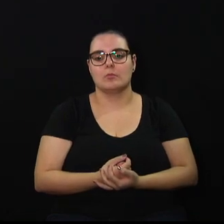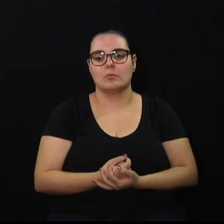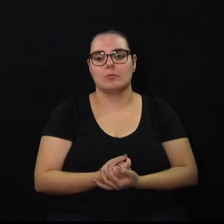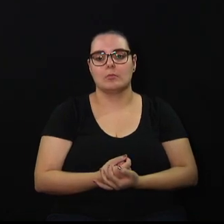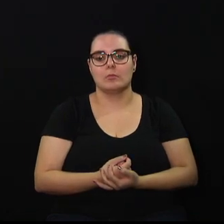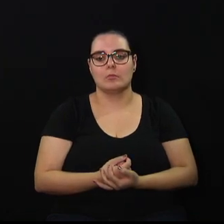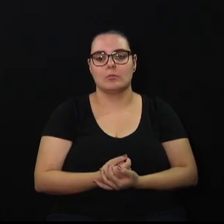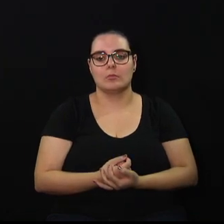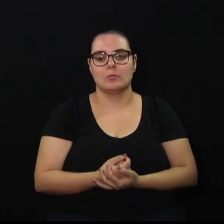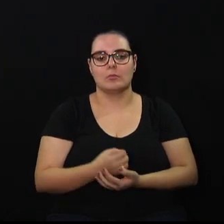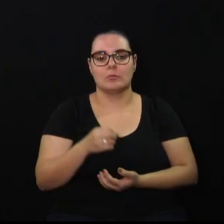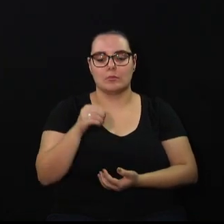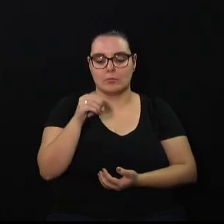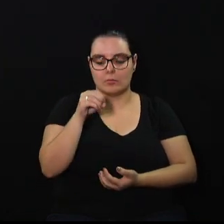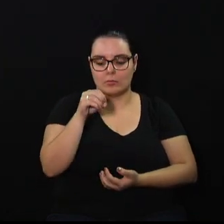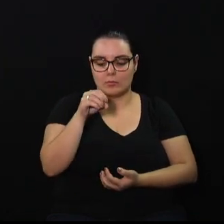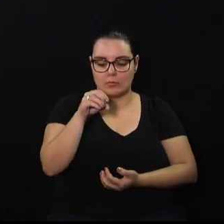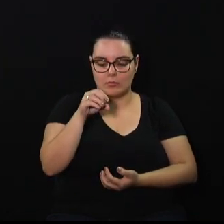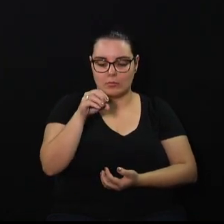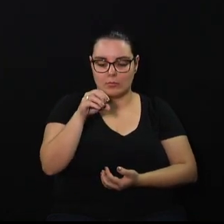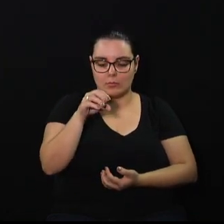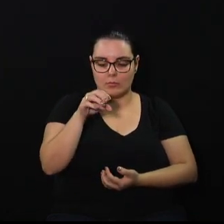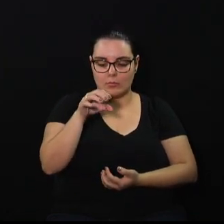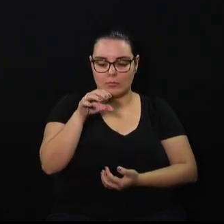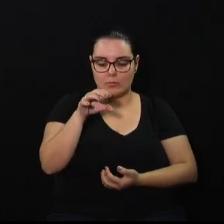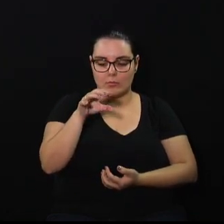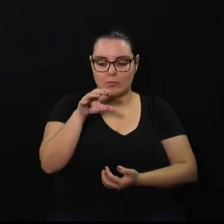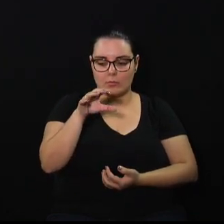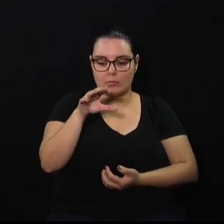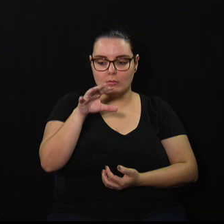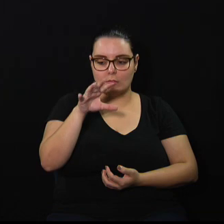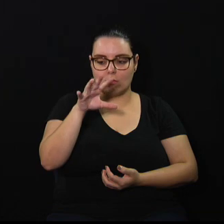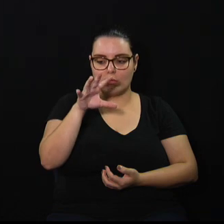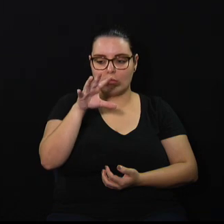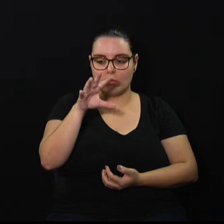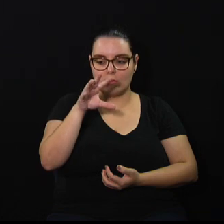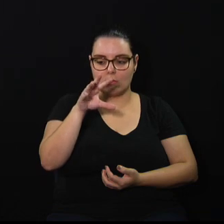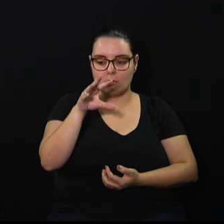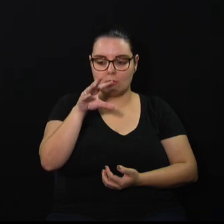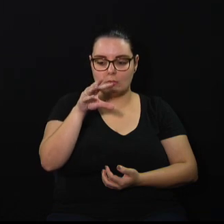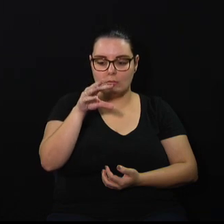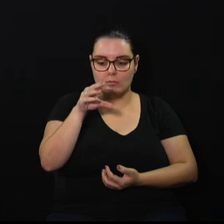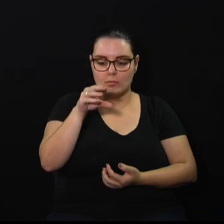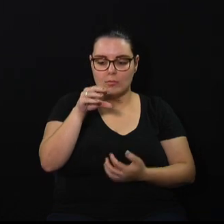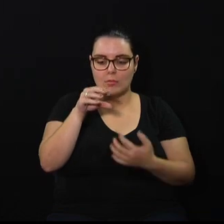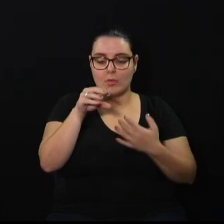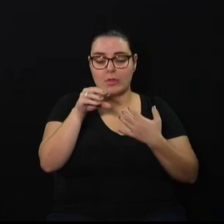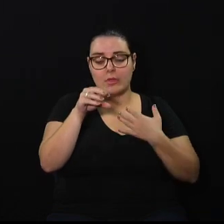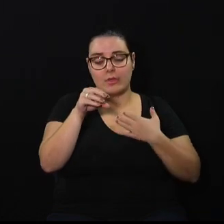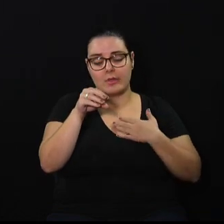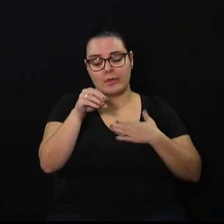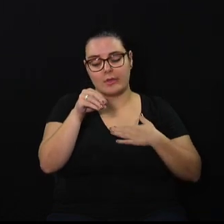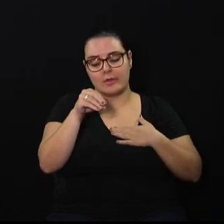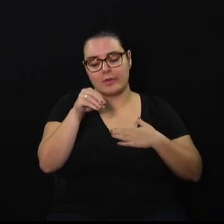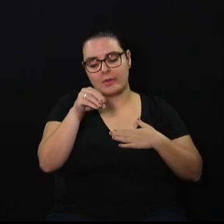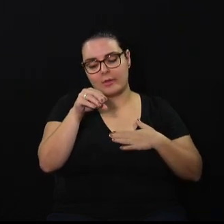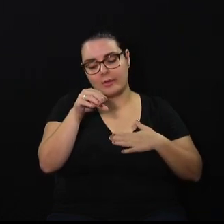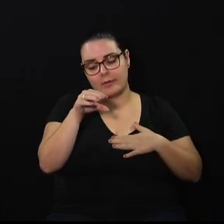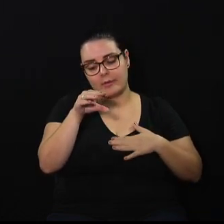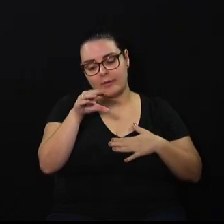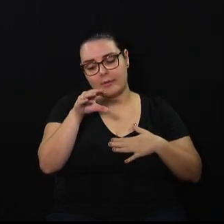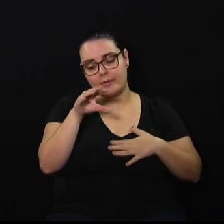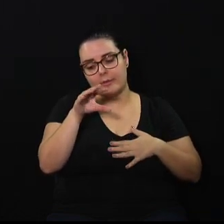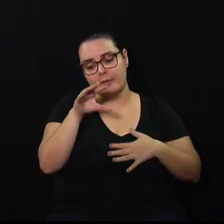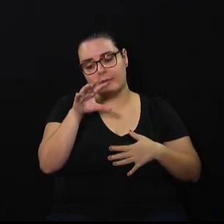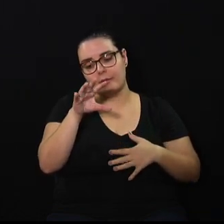inicia forte vai sumir devagar até uma calmaria né e depois ela parece devagar